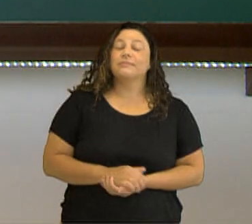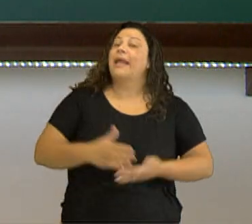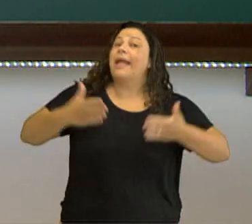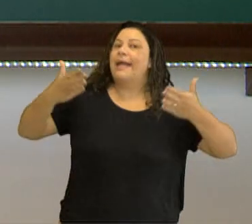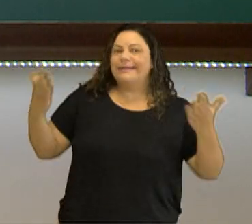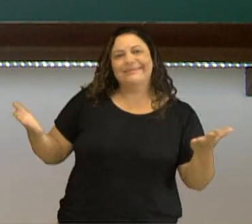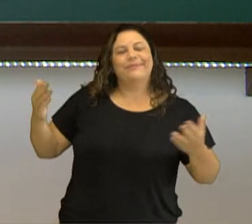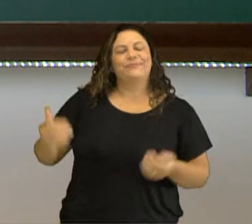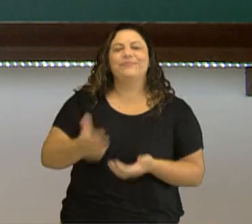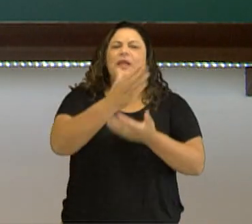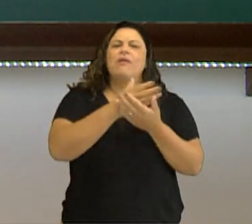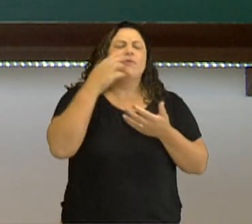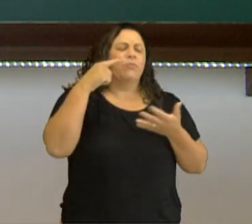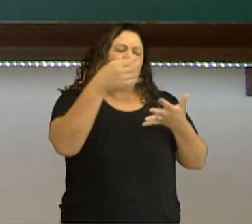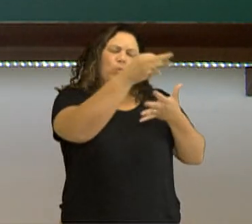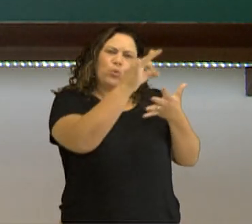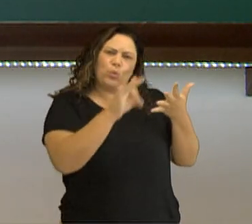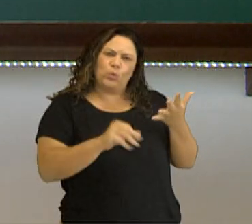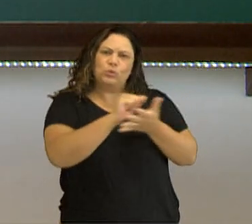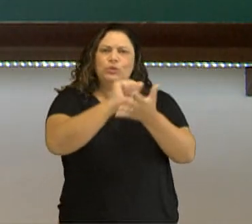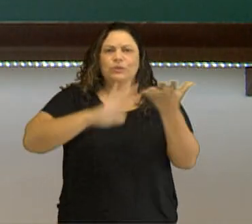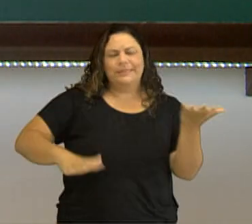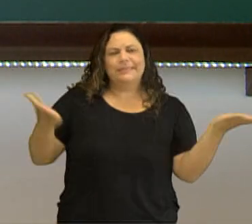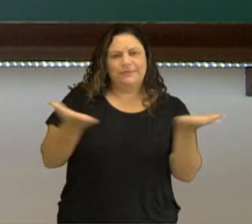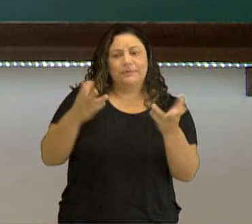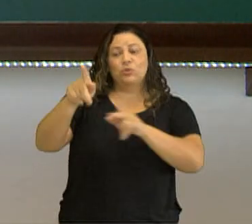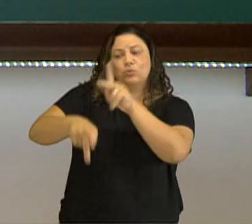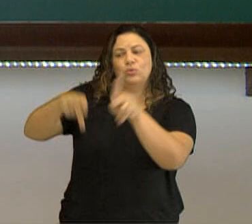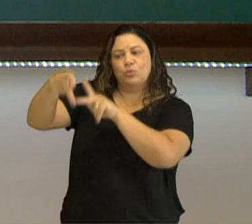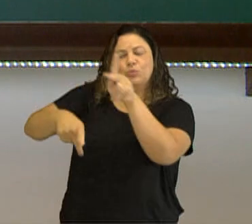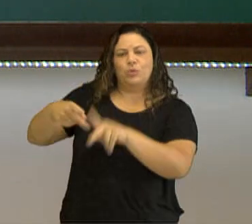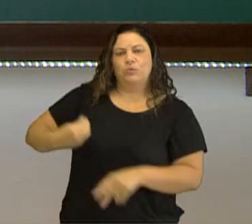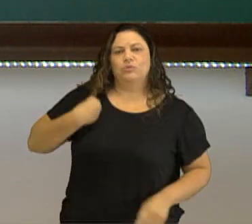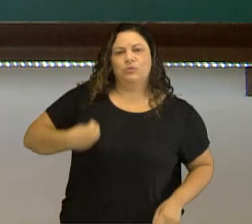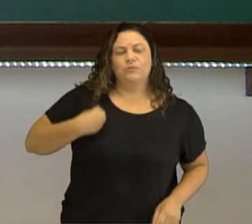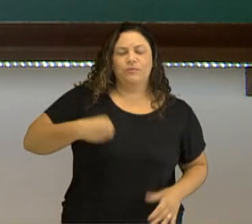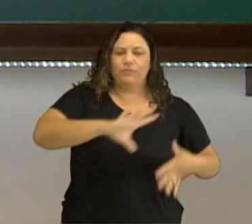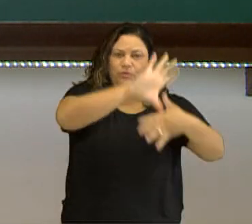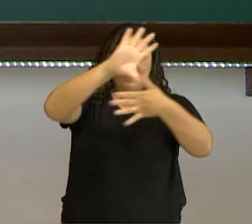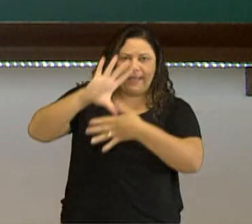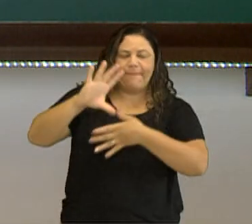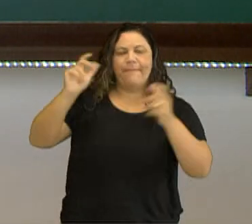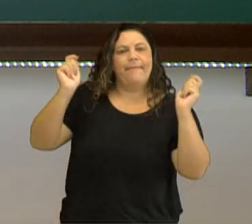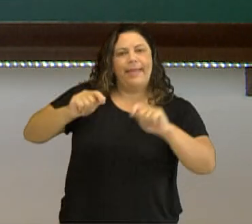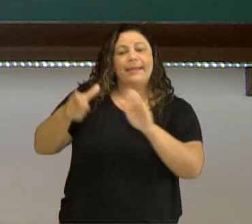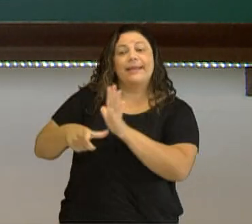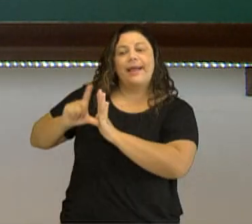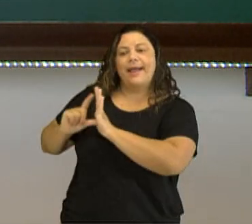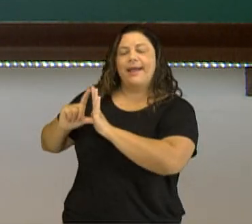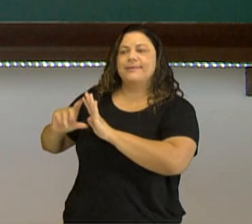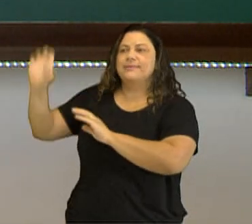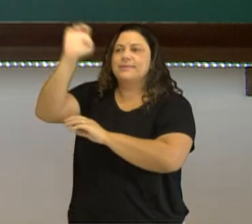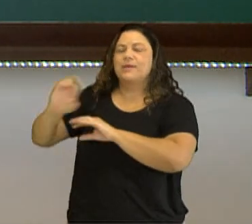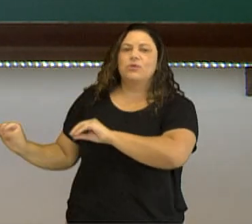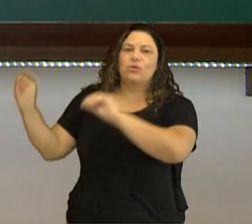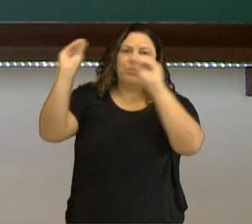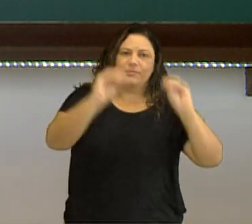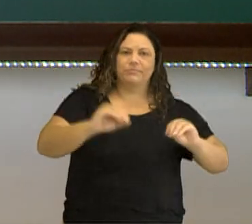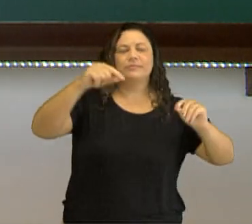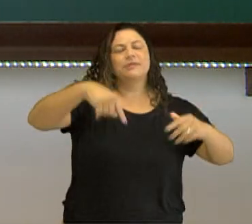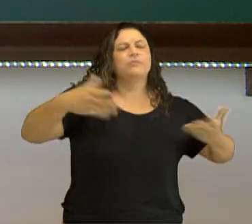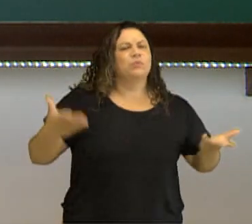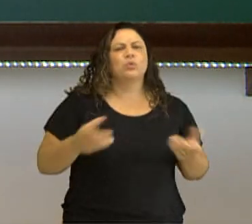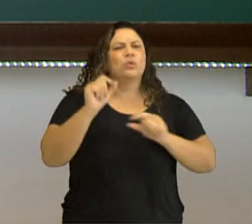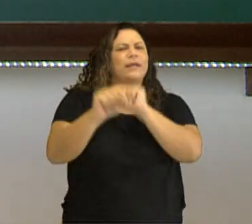Galera, vamos corrigir a nossa atividade. Então, sobre os povos que viviam na América antes da chegada dos europeus, nós podemos afirmar